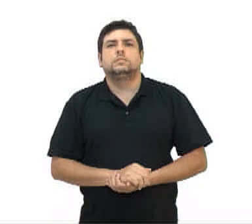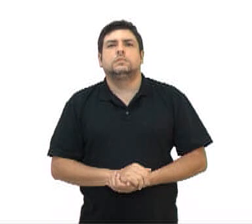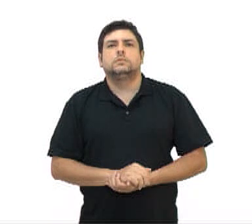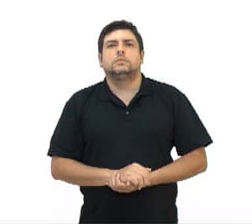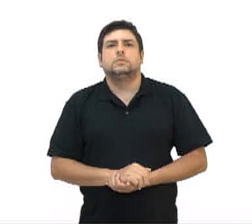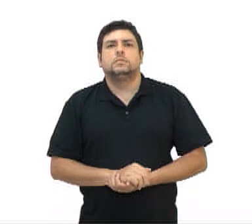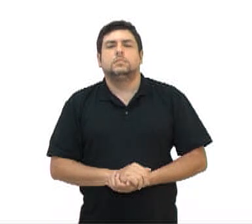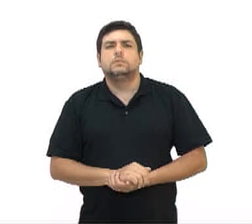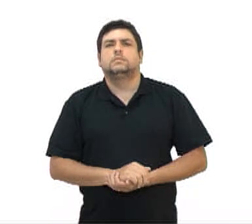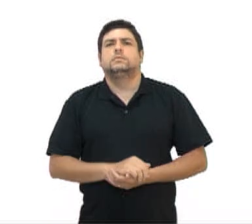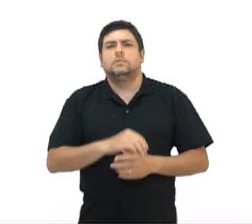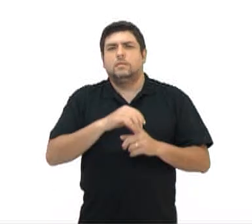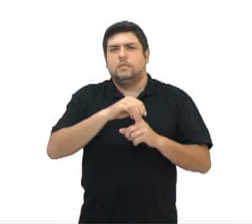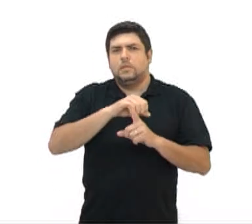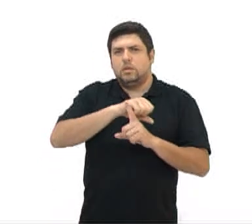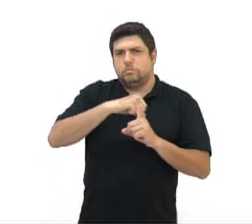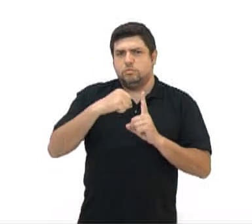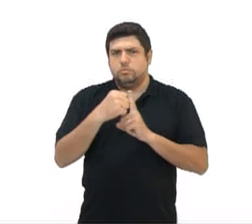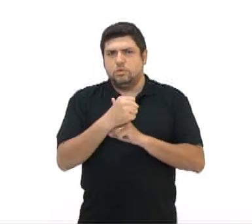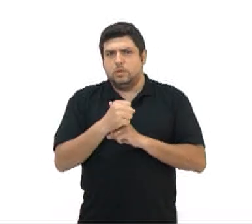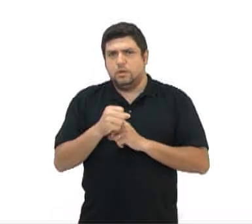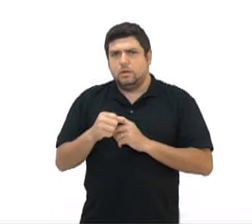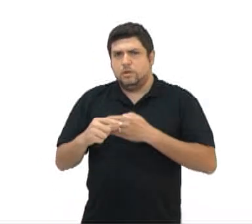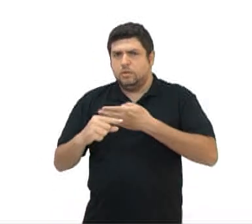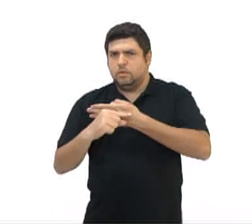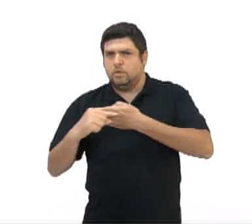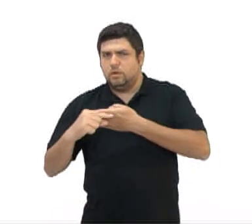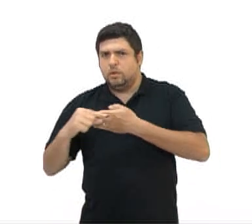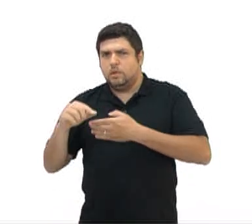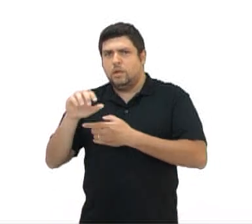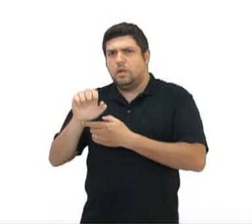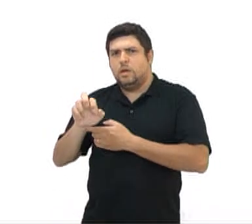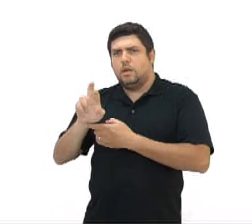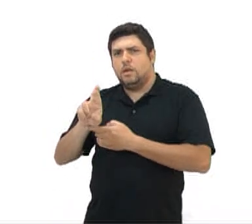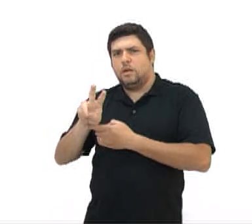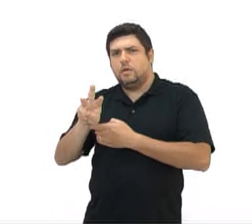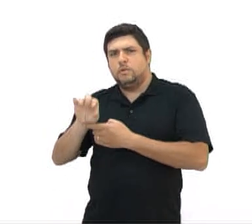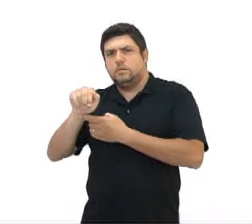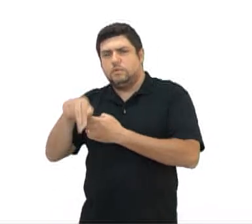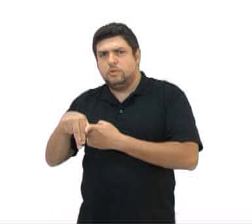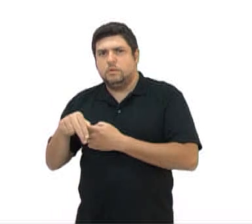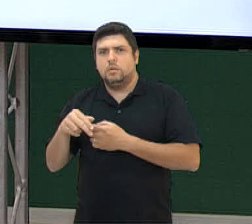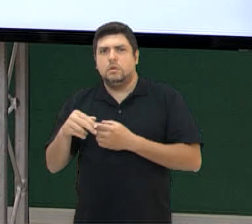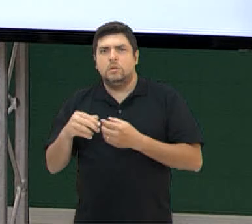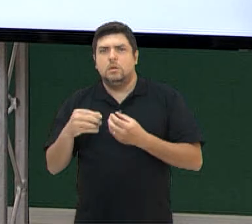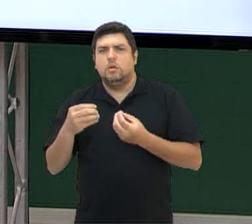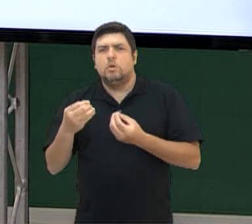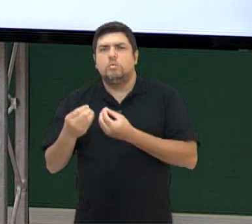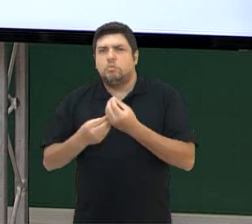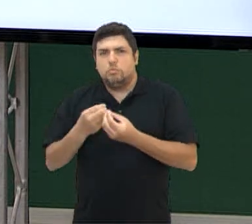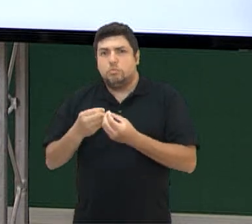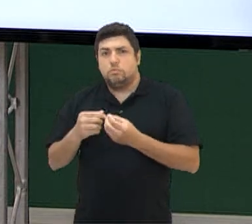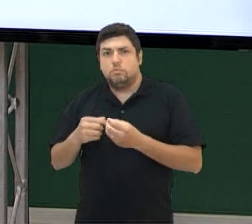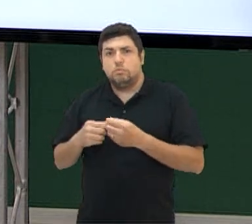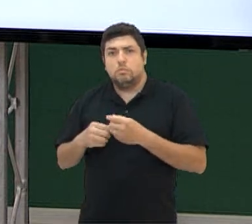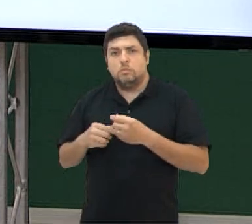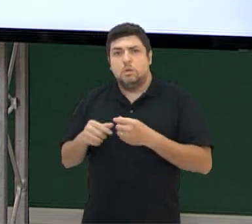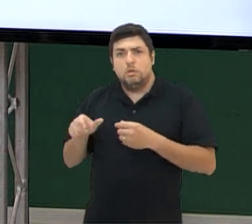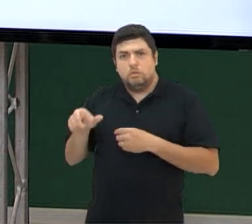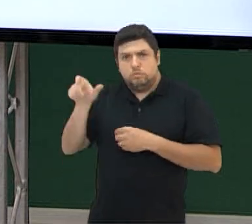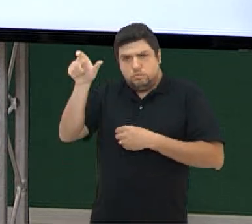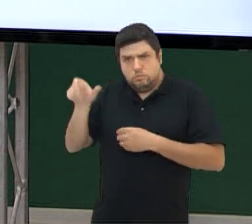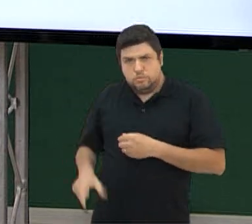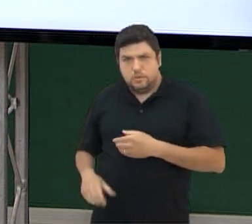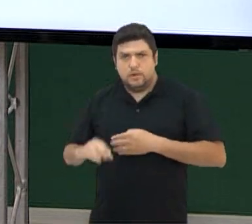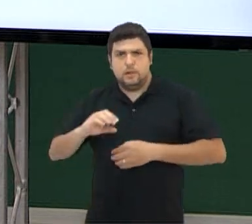Interesses da sociologia de Erving Goffman. Instituições totais a base teórica do